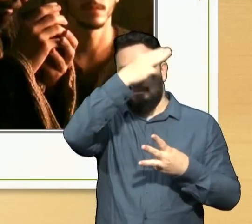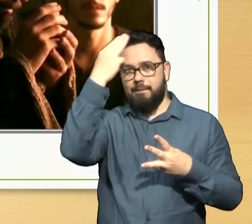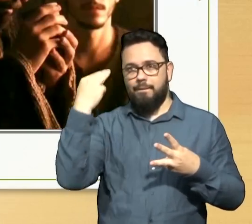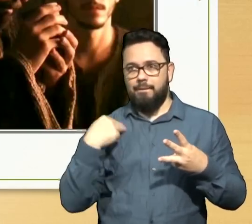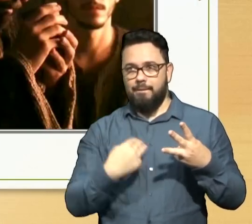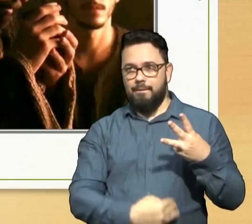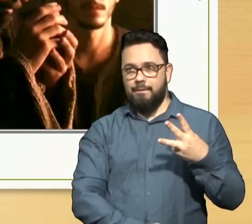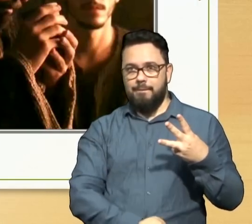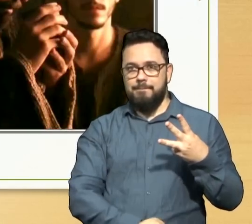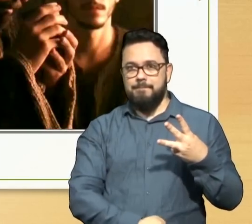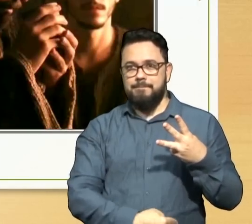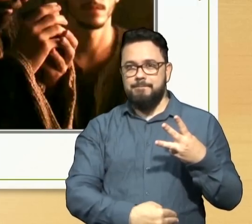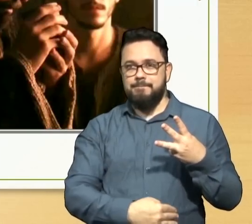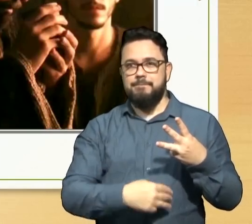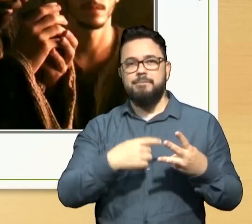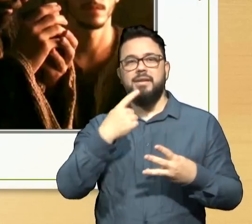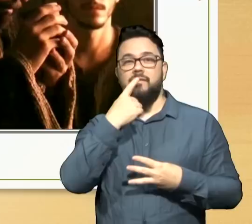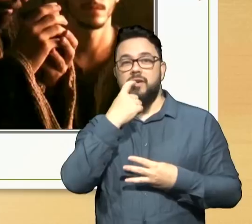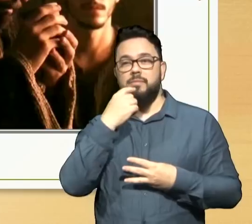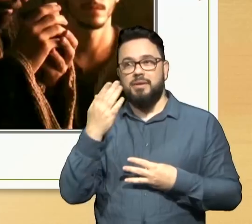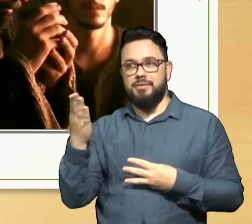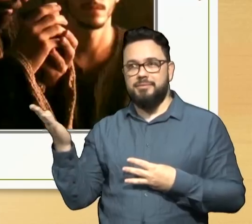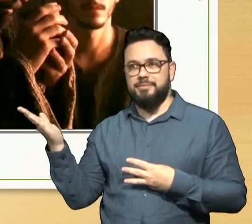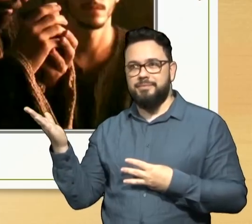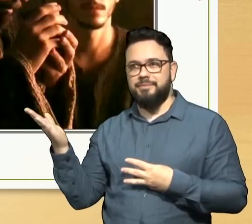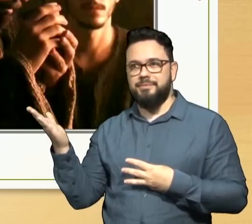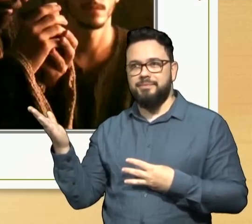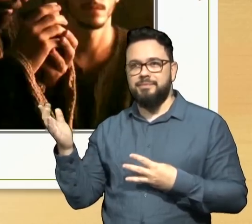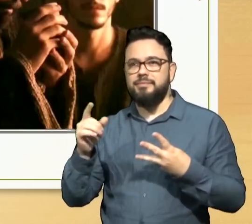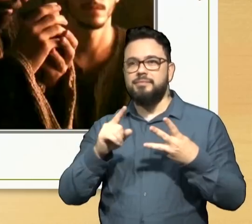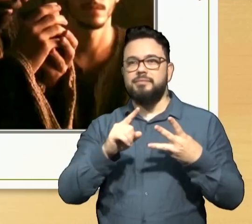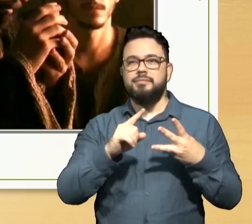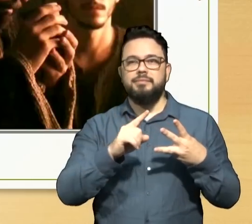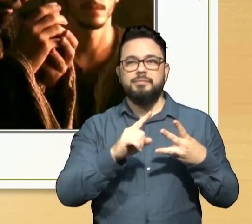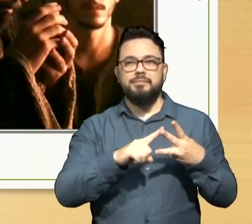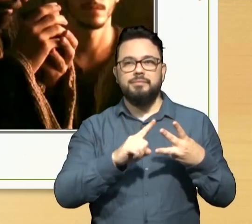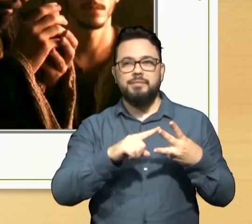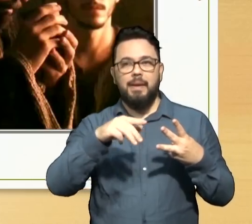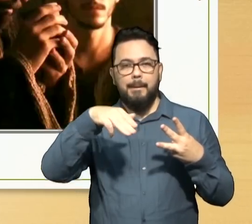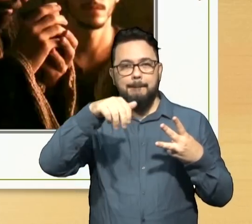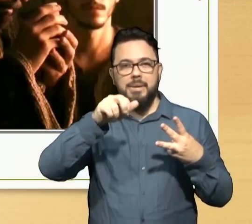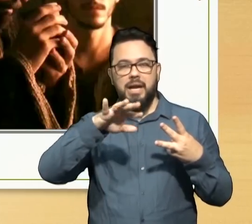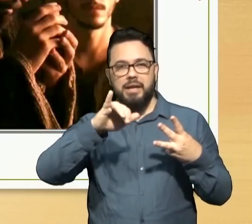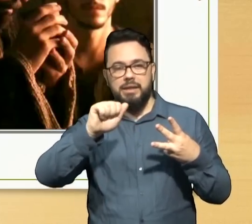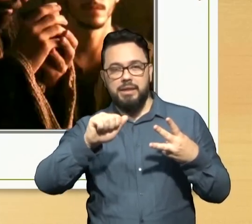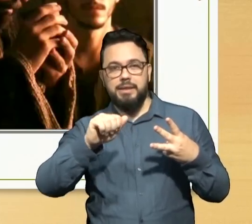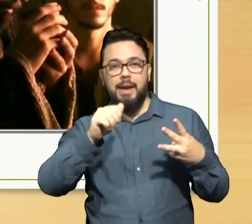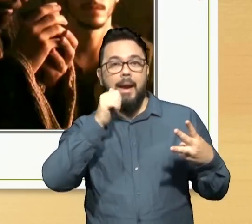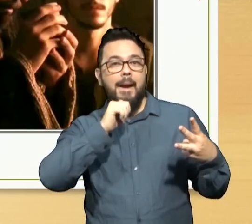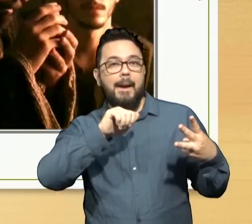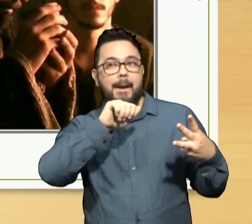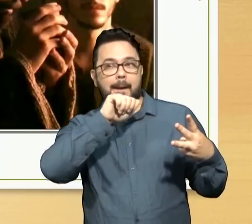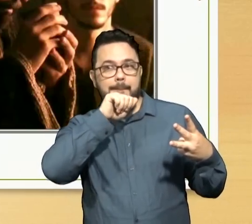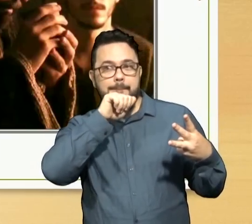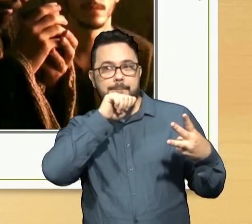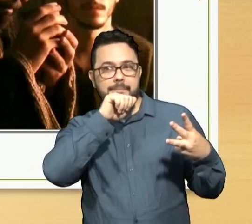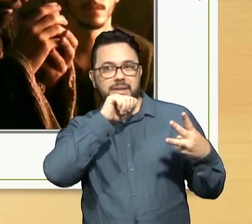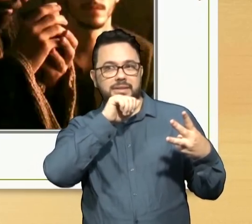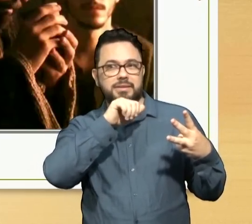de vermelho tá vendo porque é a mesma que aparece em cima Maria Madalena Maria mãee de Tiago o